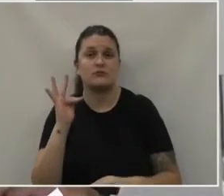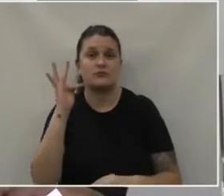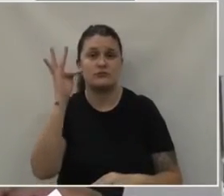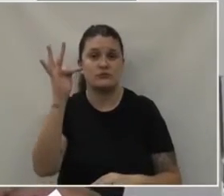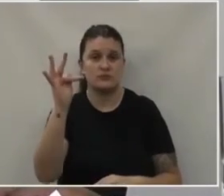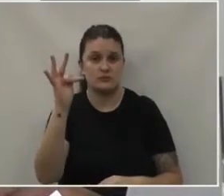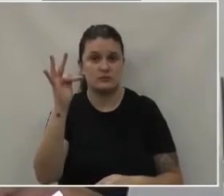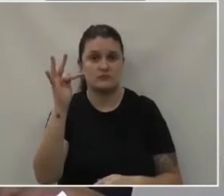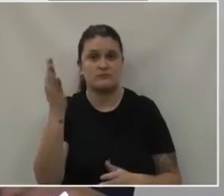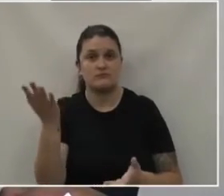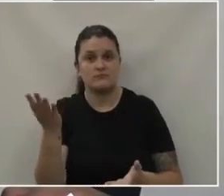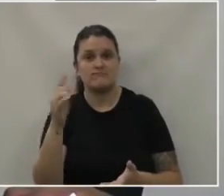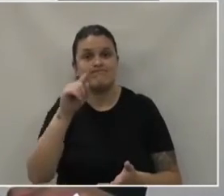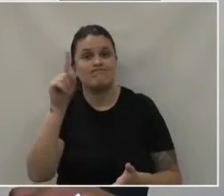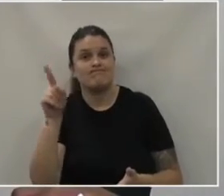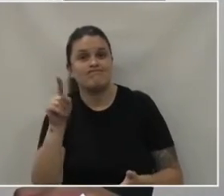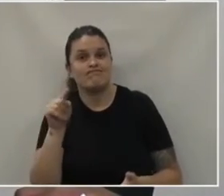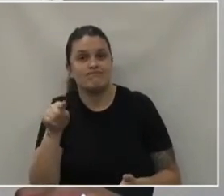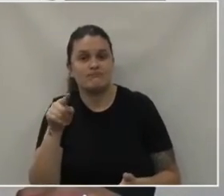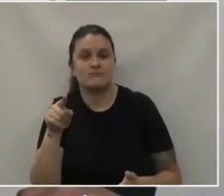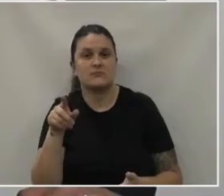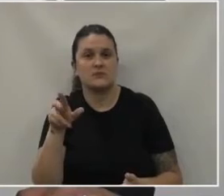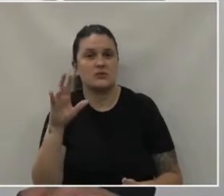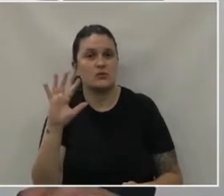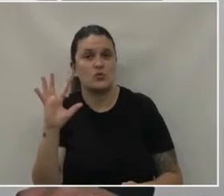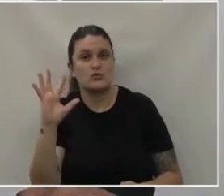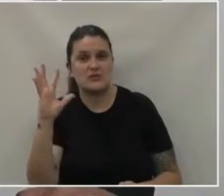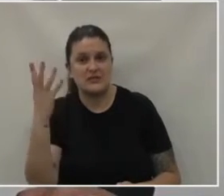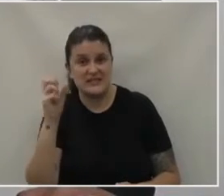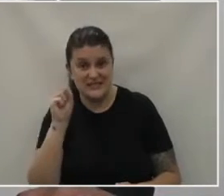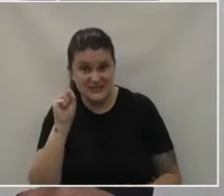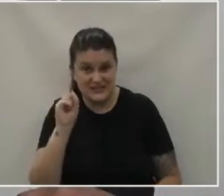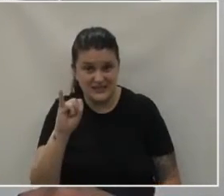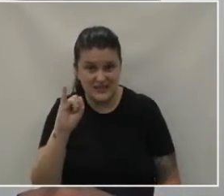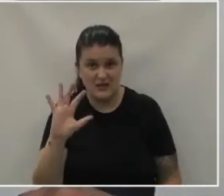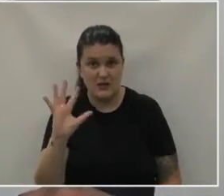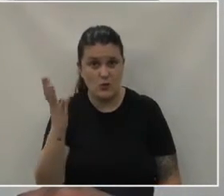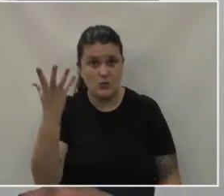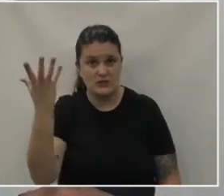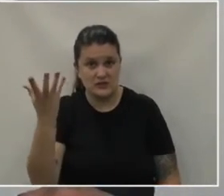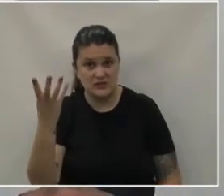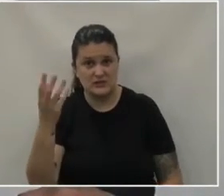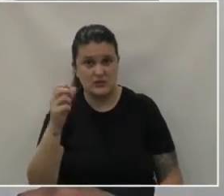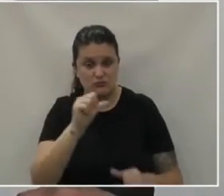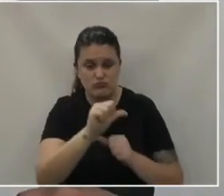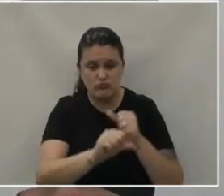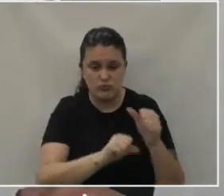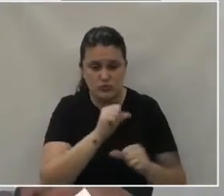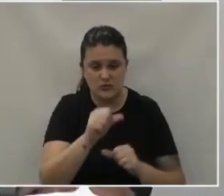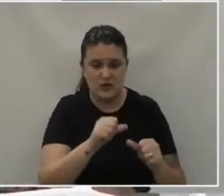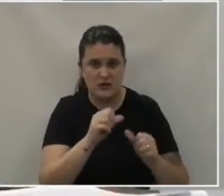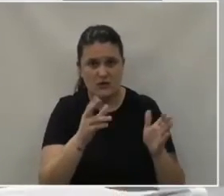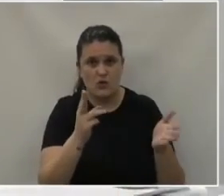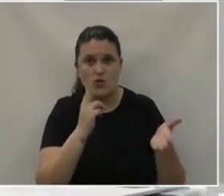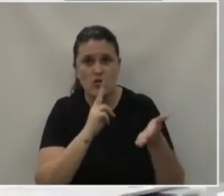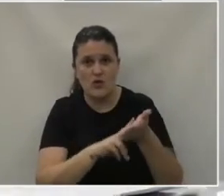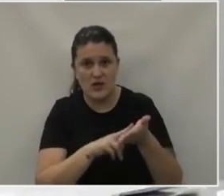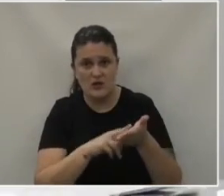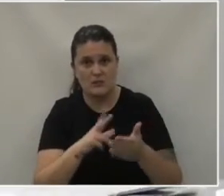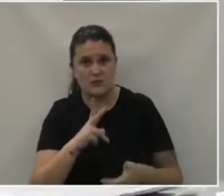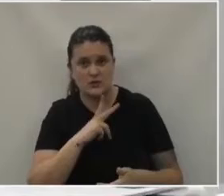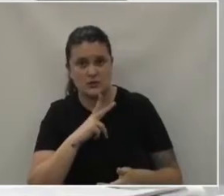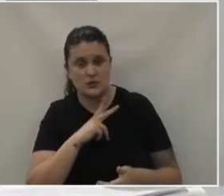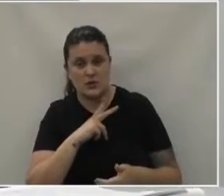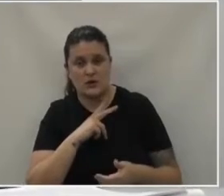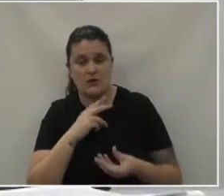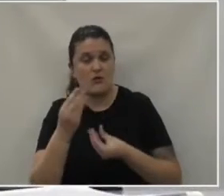a questão de, acontecendo a privatização, que seja discutida, e que seja vista, principalmente, a